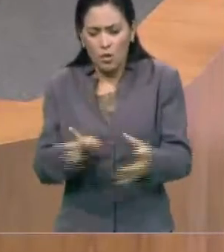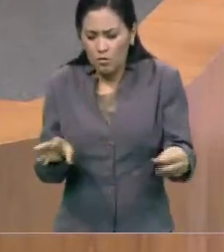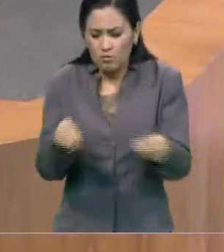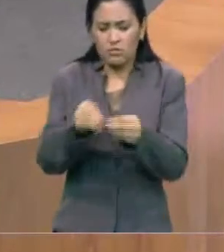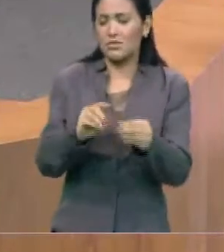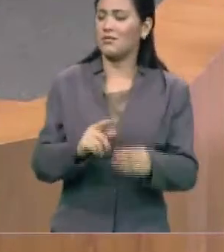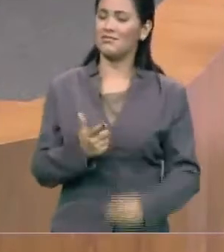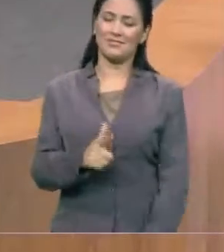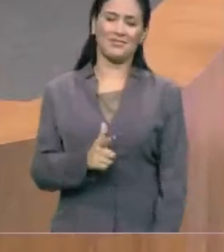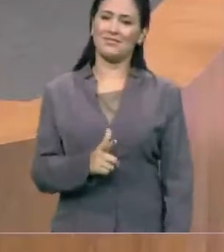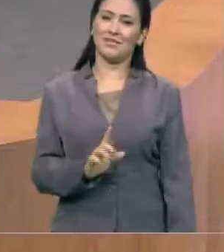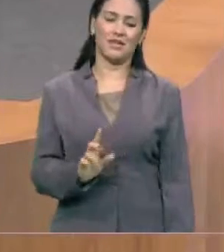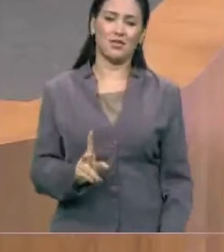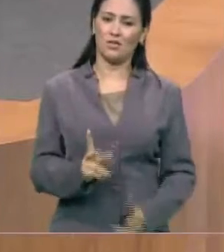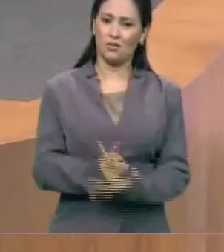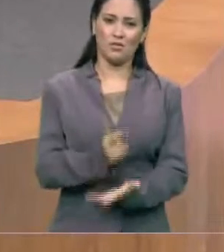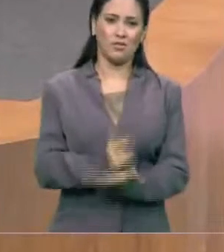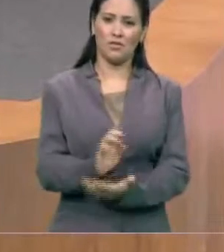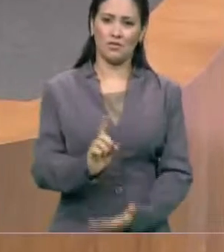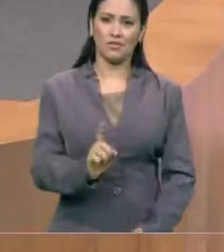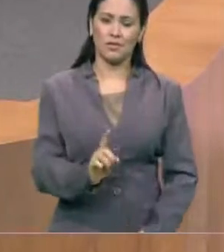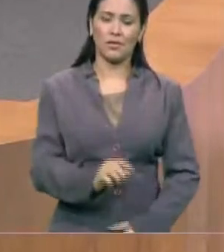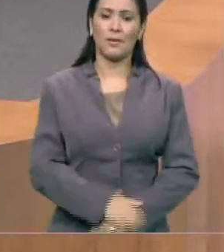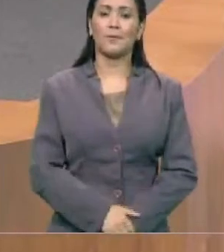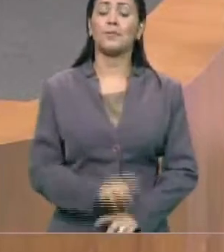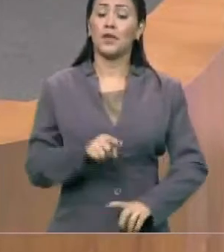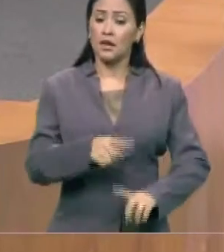ainda que eu teria afirmado,